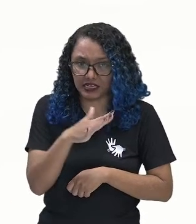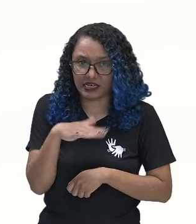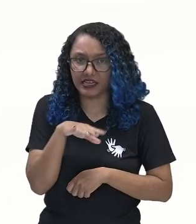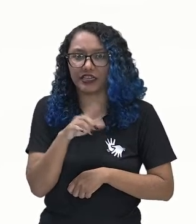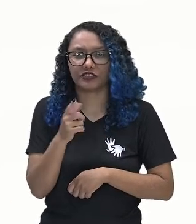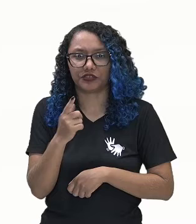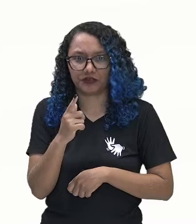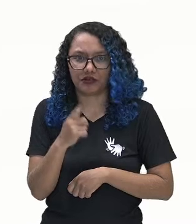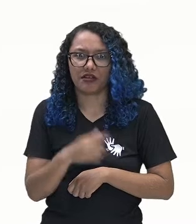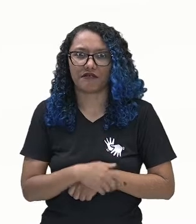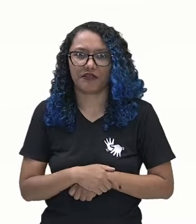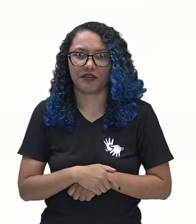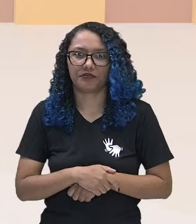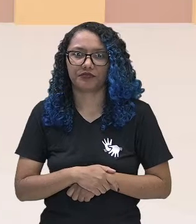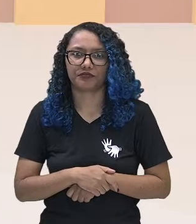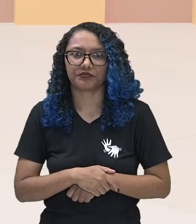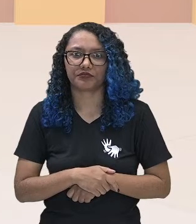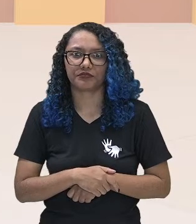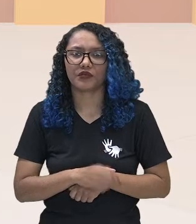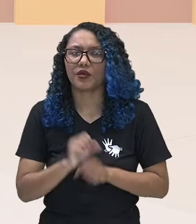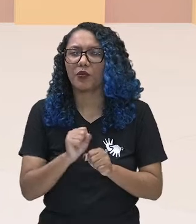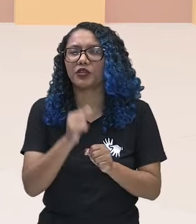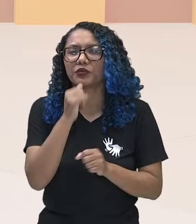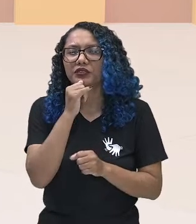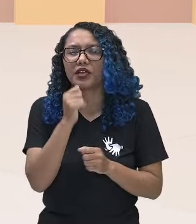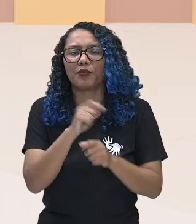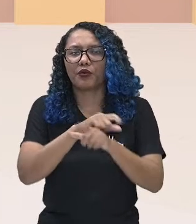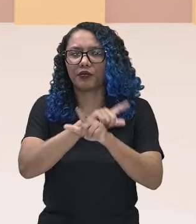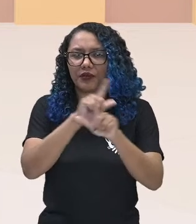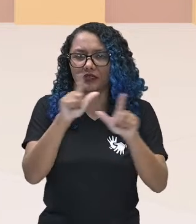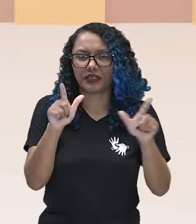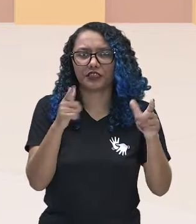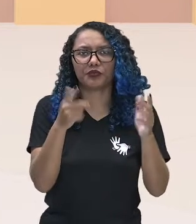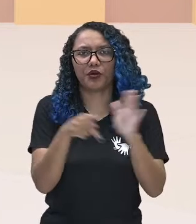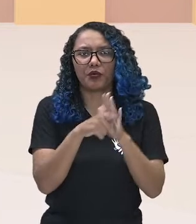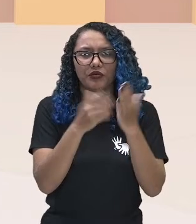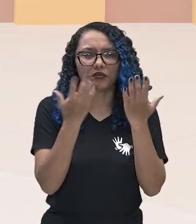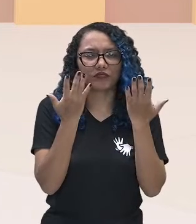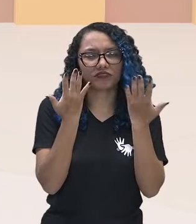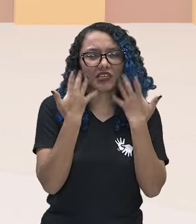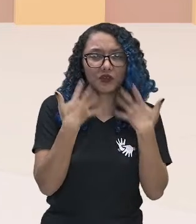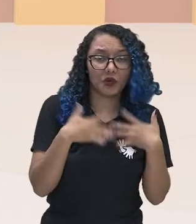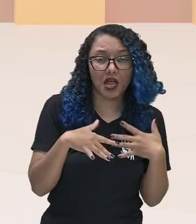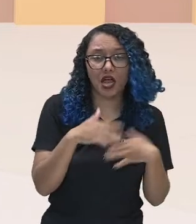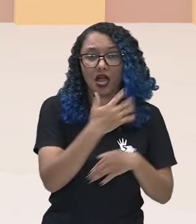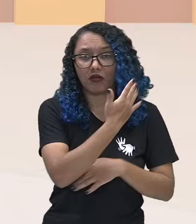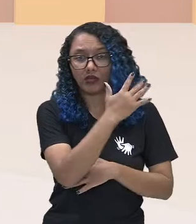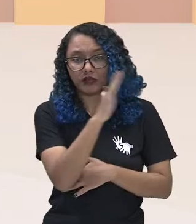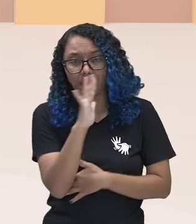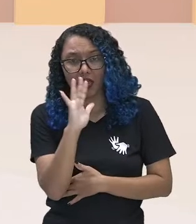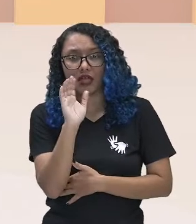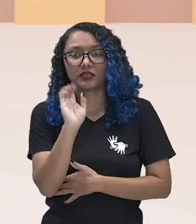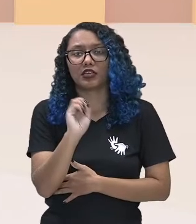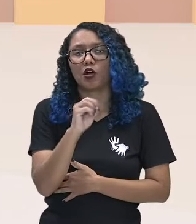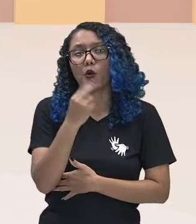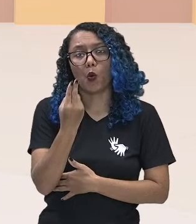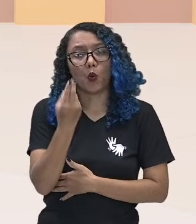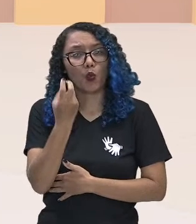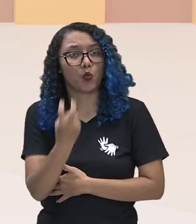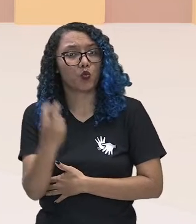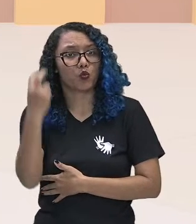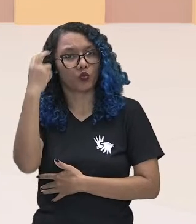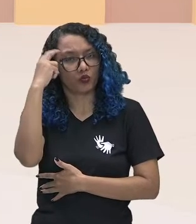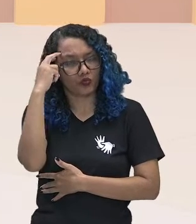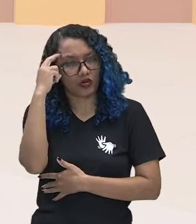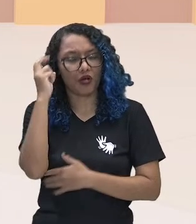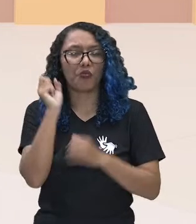ela ali uma paisagem da natureza, uma paisagem natural, né, como chamamos, ou uma paisagem cultural. Então, essas